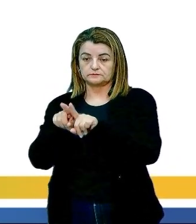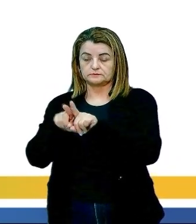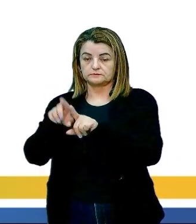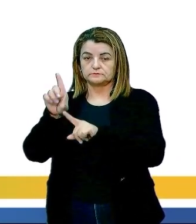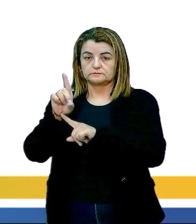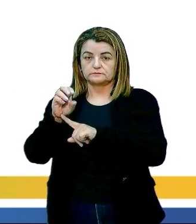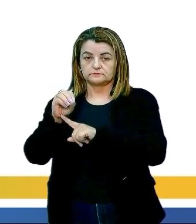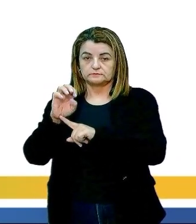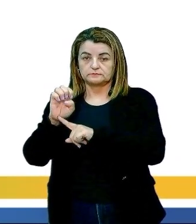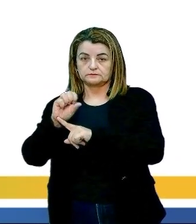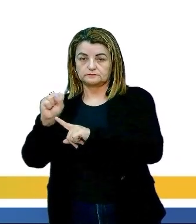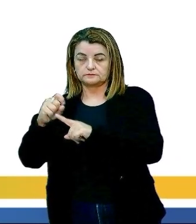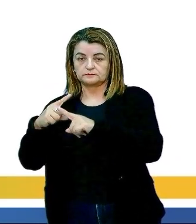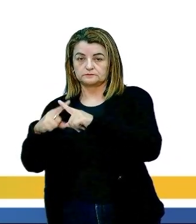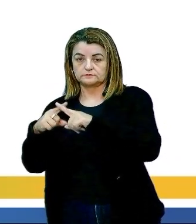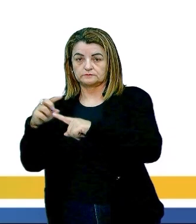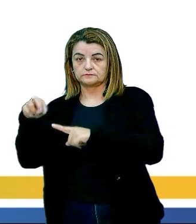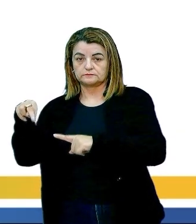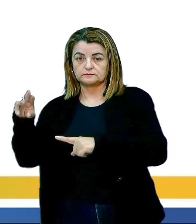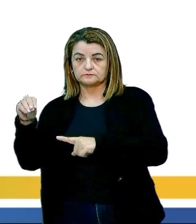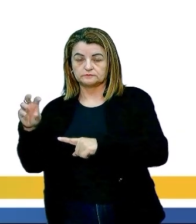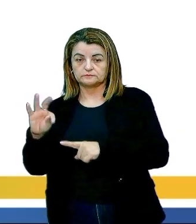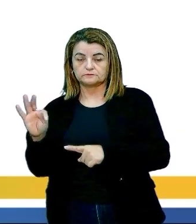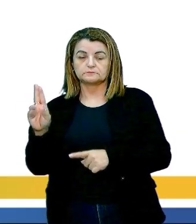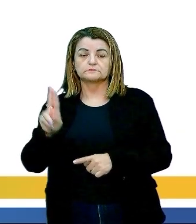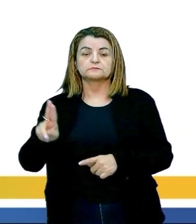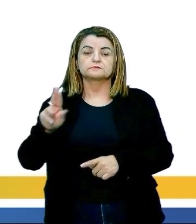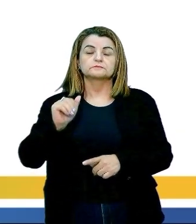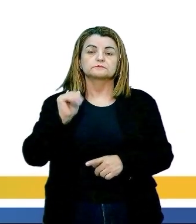vão utilizar mais.